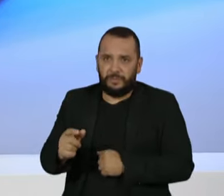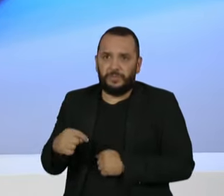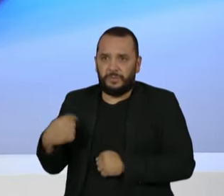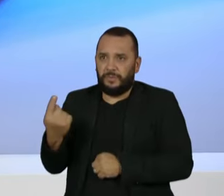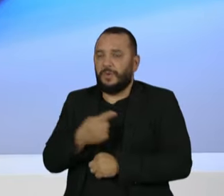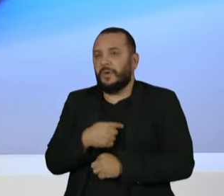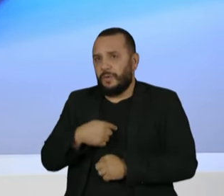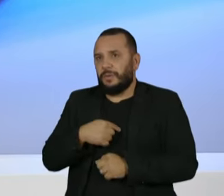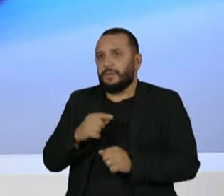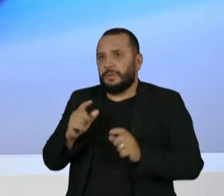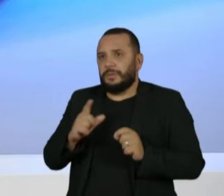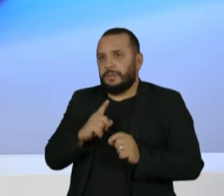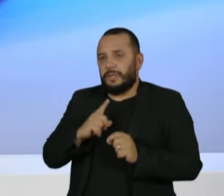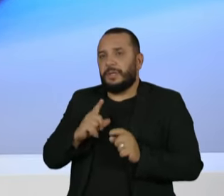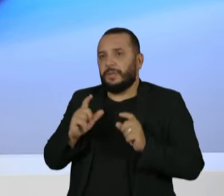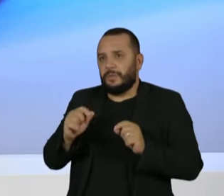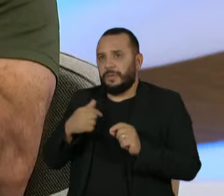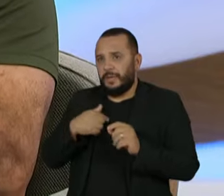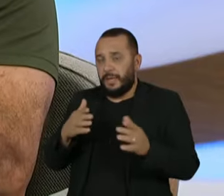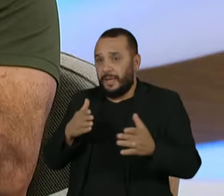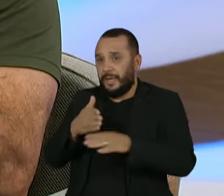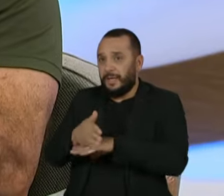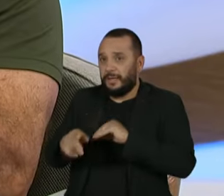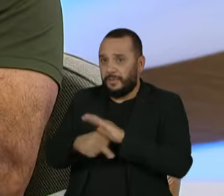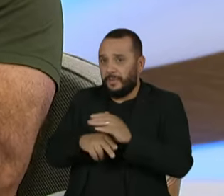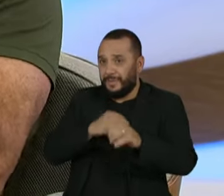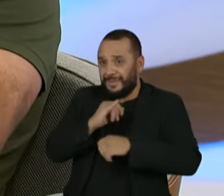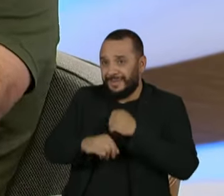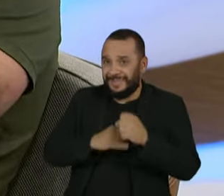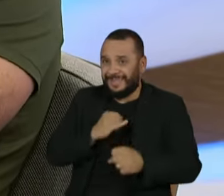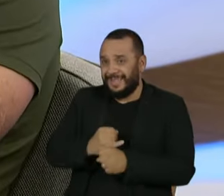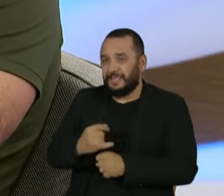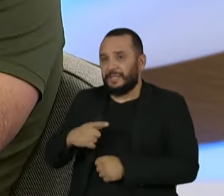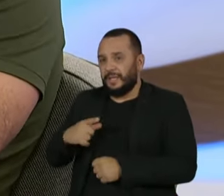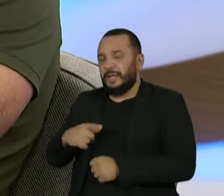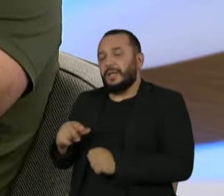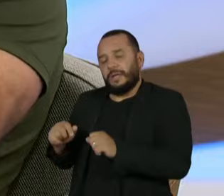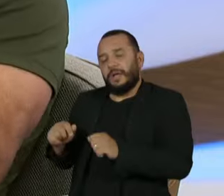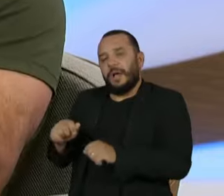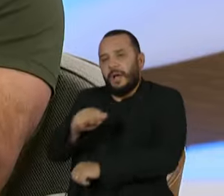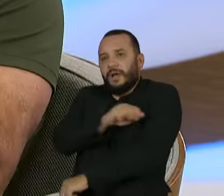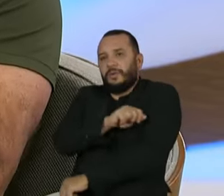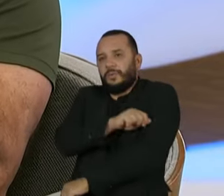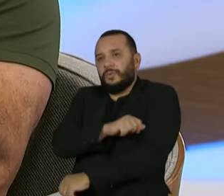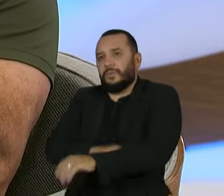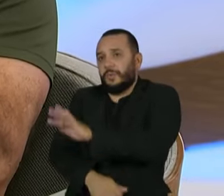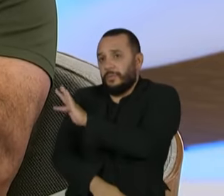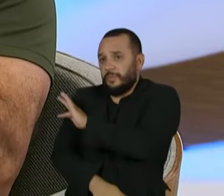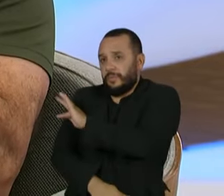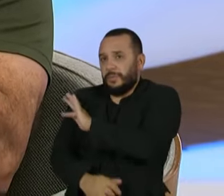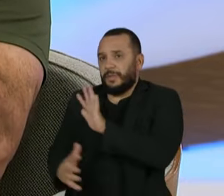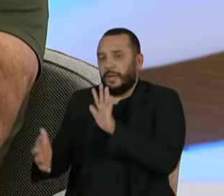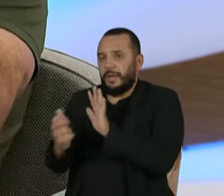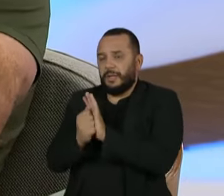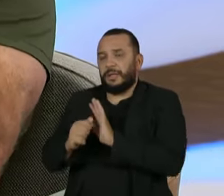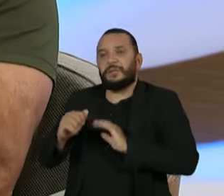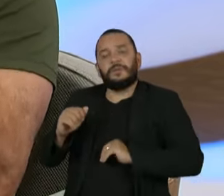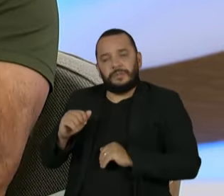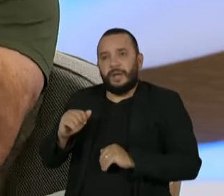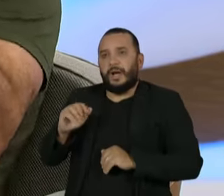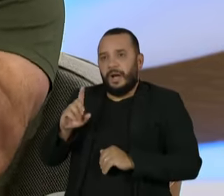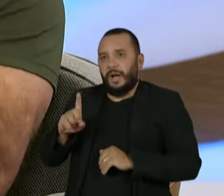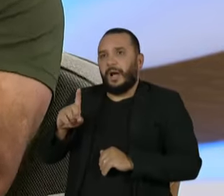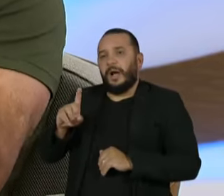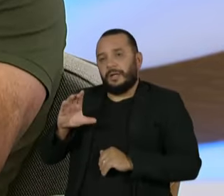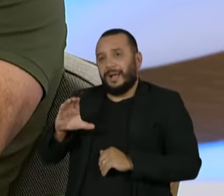mecanismo por digital chamado embarque digital é para alunos de escolas públicas que estão no cadúnico cursos famílias estão no cadúnico para